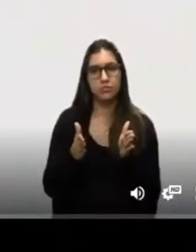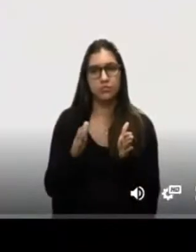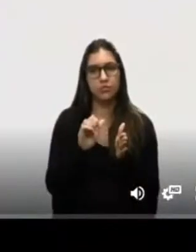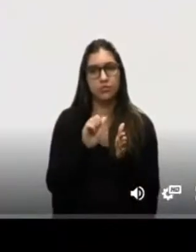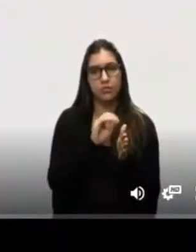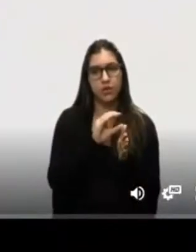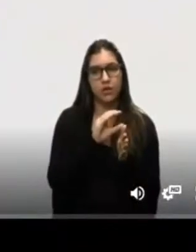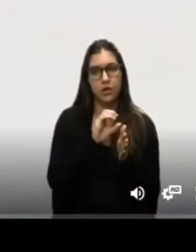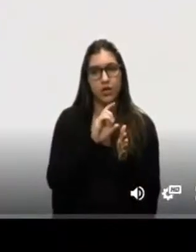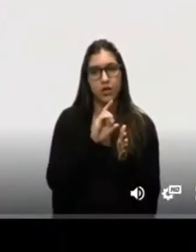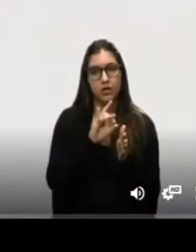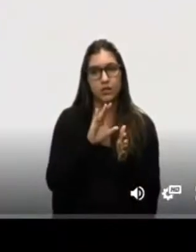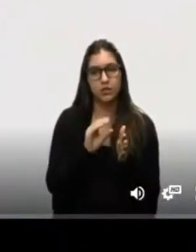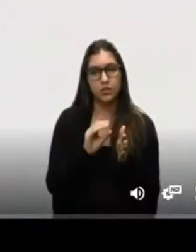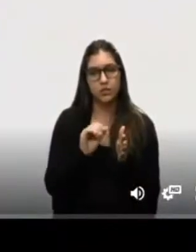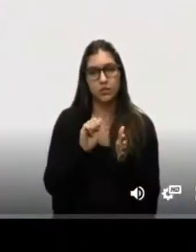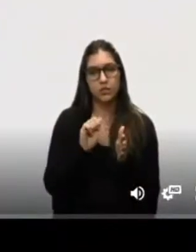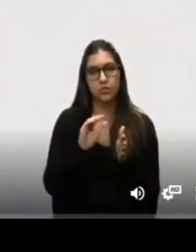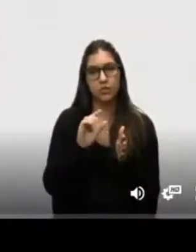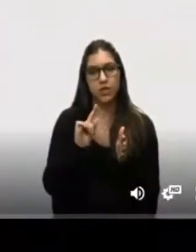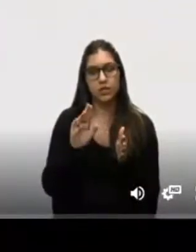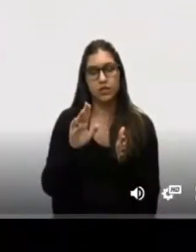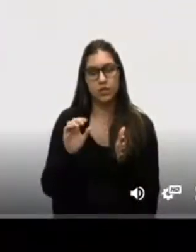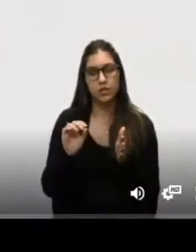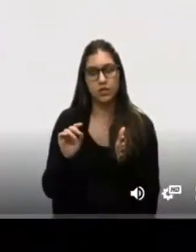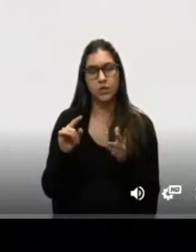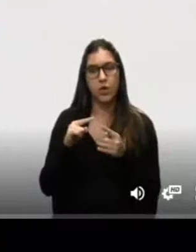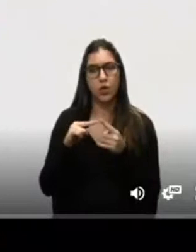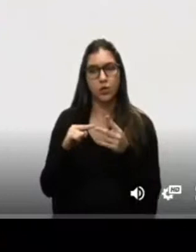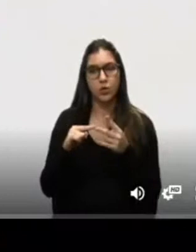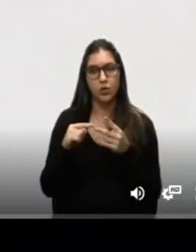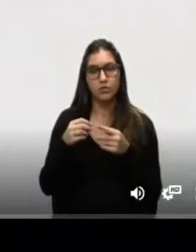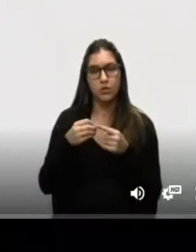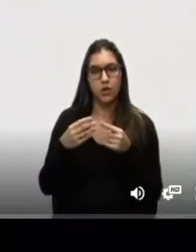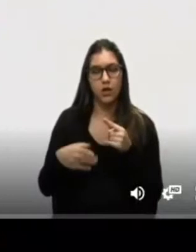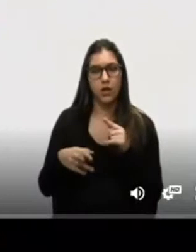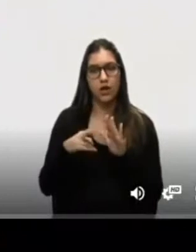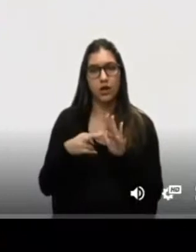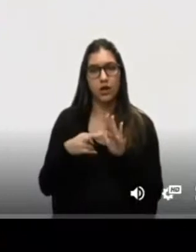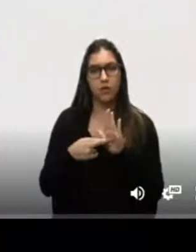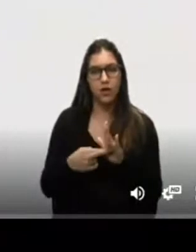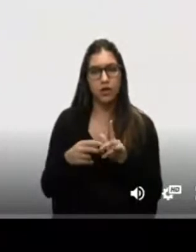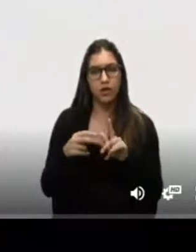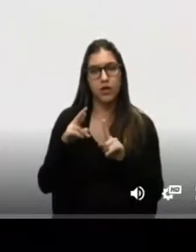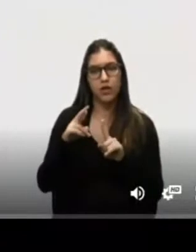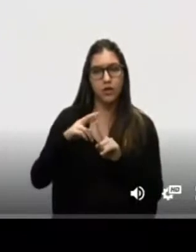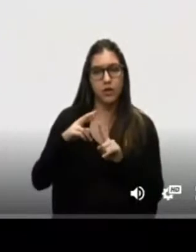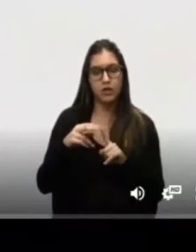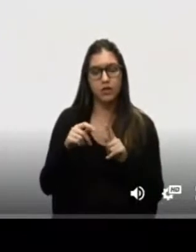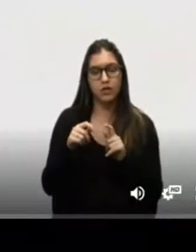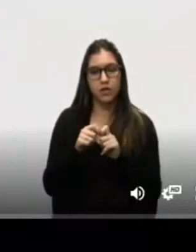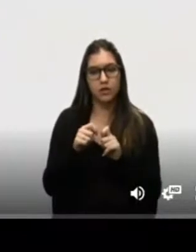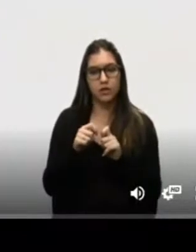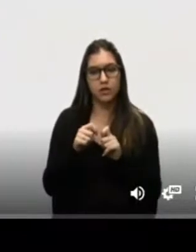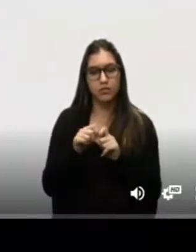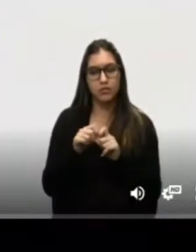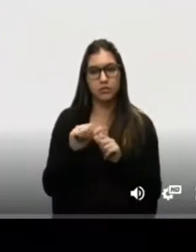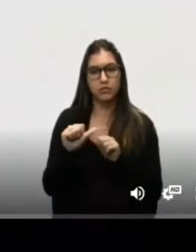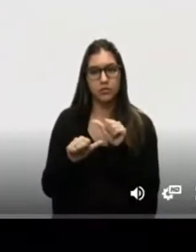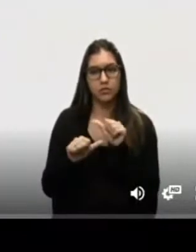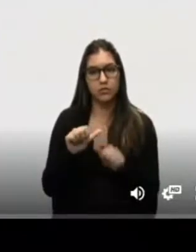ácido salicílico e da acetanilida, que são os dois compostos de referência para a construção do diagrama